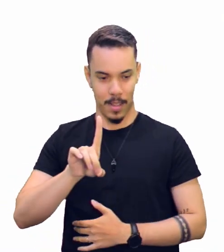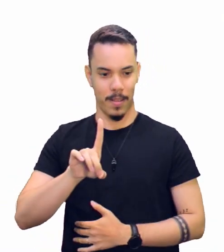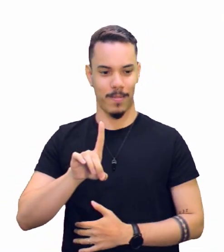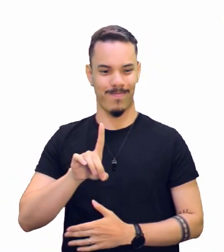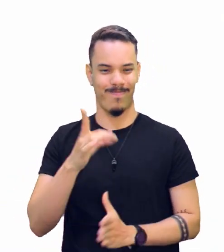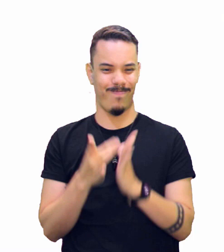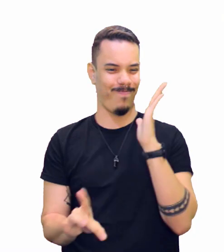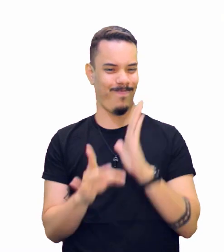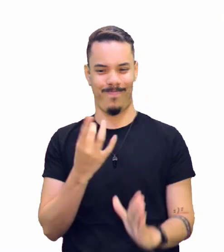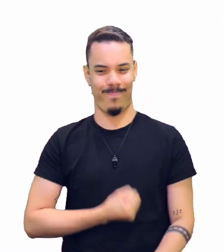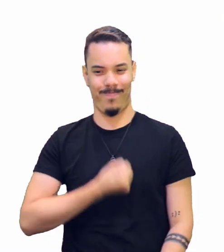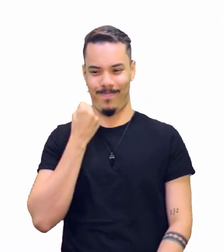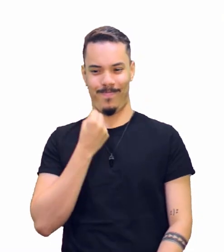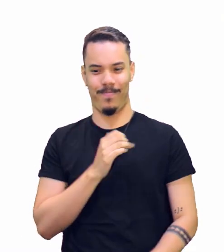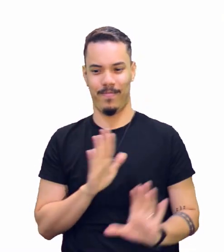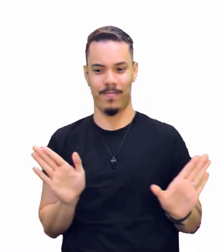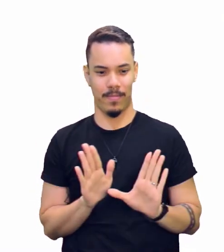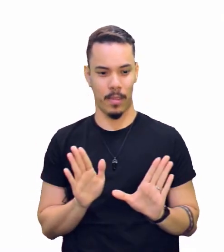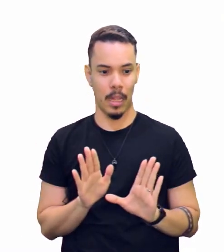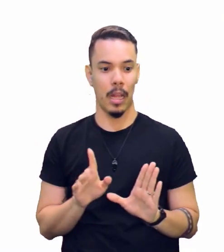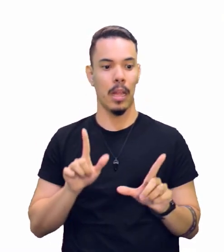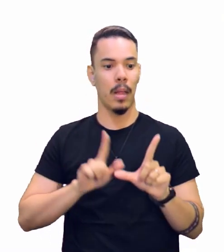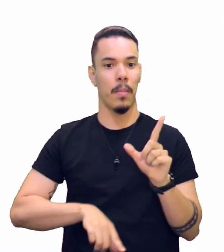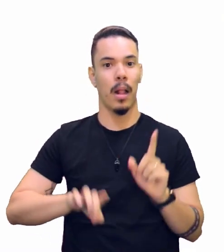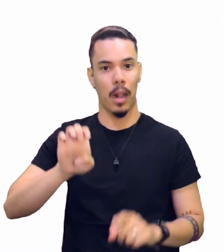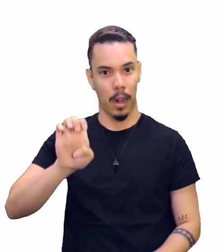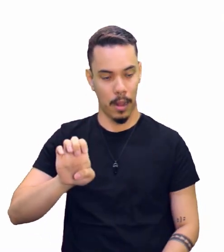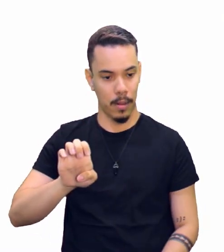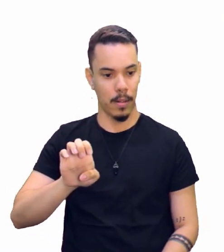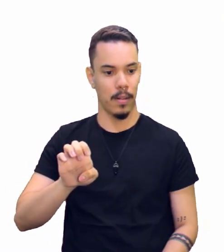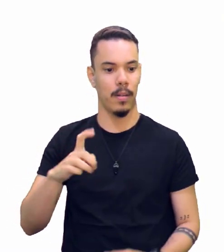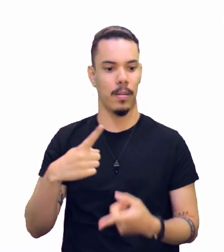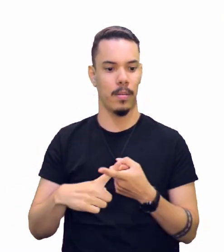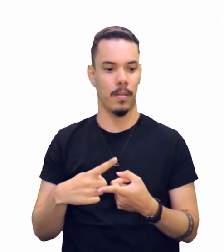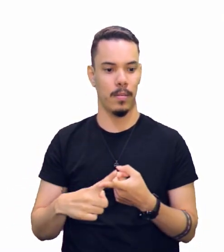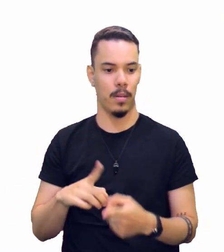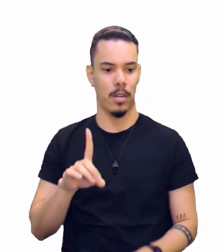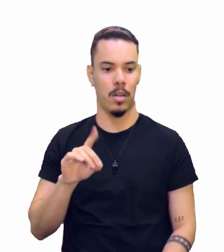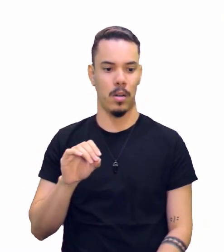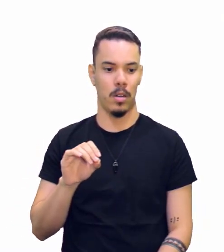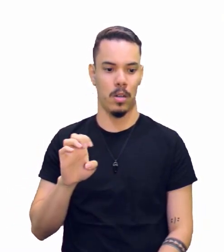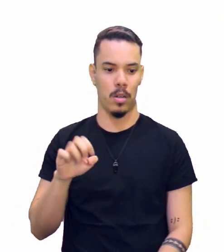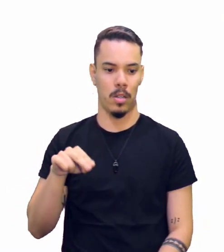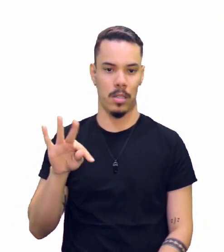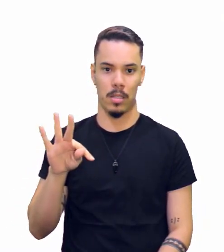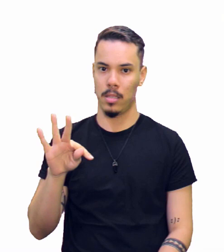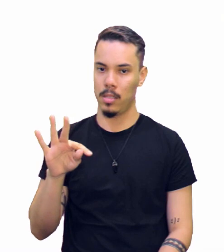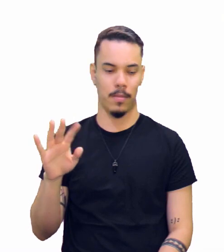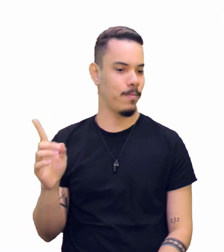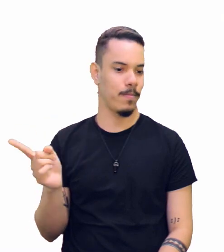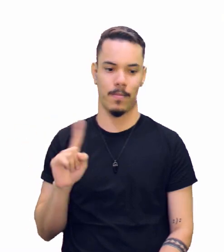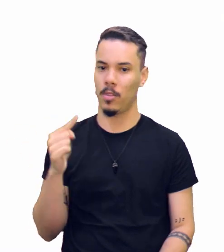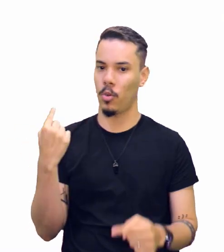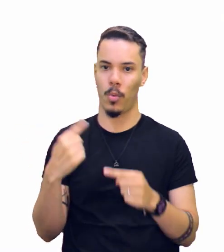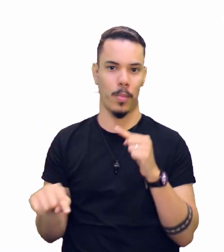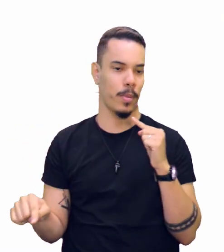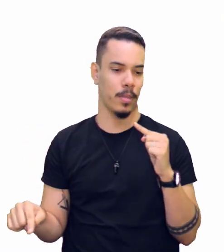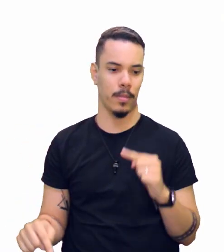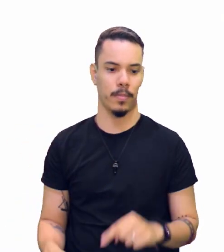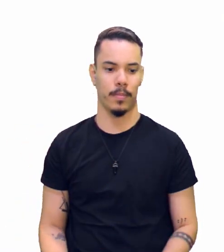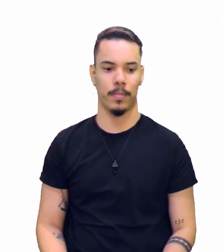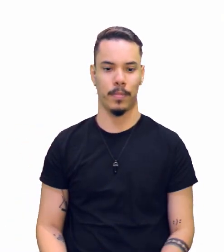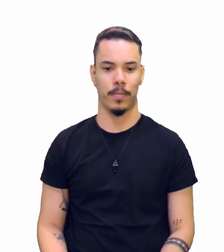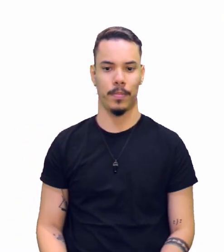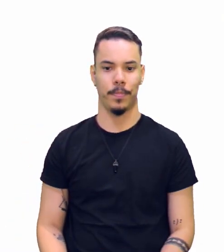detestar e muito menos a letra e porque a letra e tem doesn't doesn't Eu não vou usar com we eu vou usar